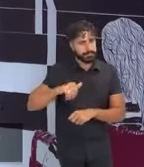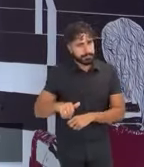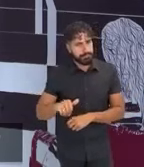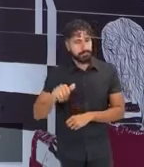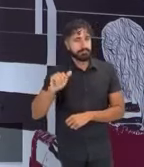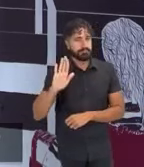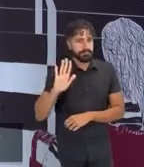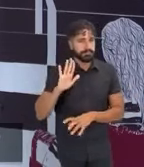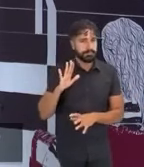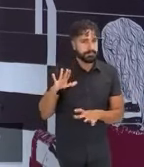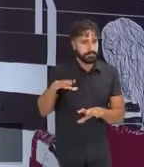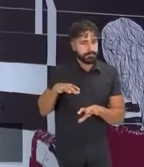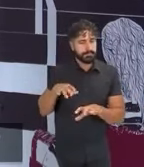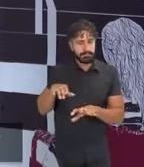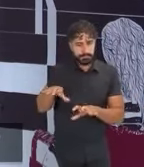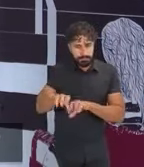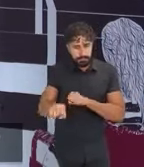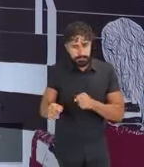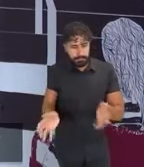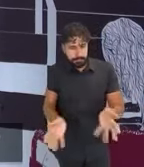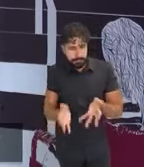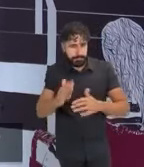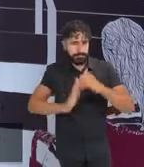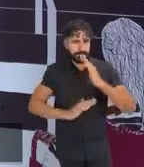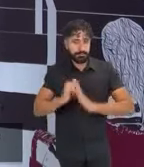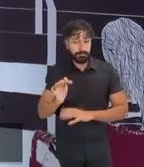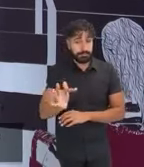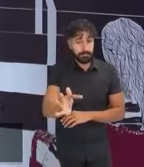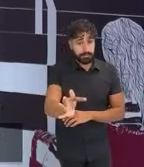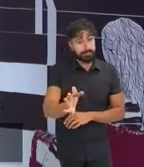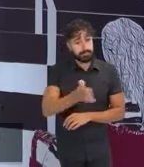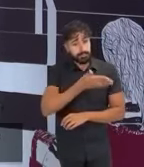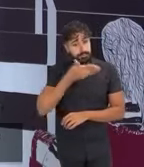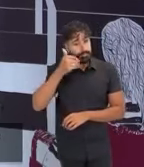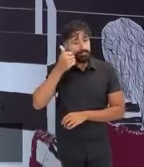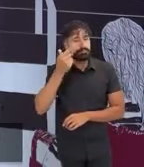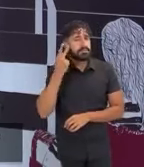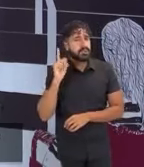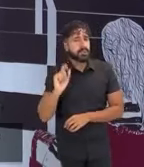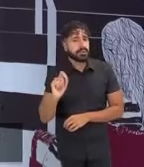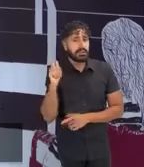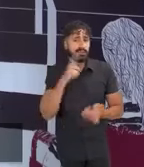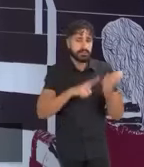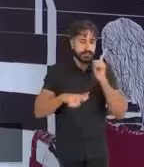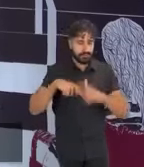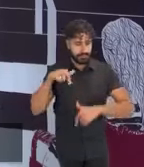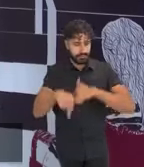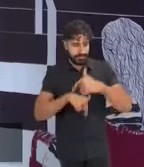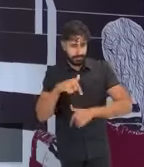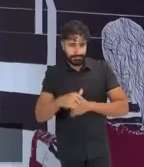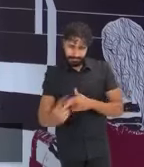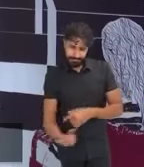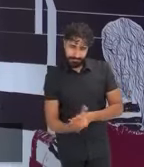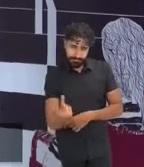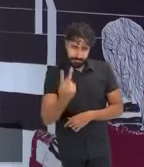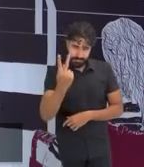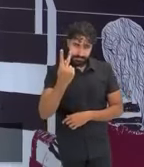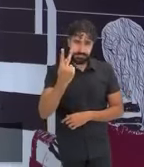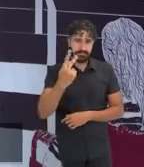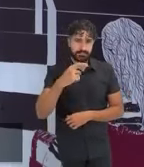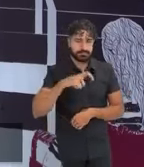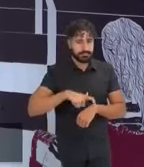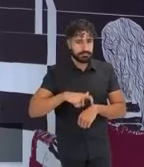ser formado uma pessoa melhor, um profissional, futuro profissional também melhor, para ter um campo de atuação valorizado no momento